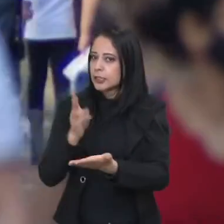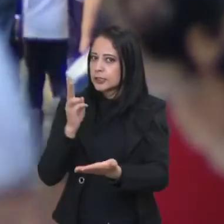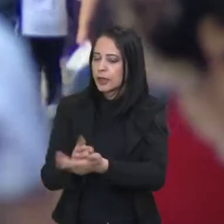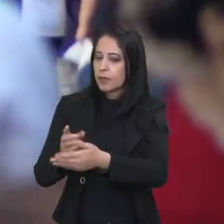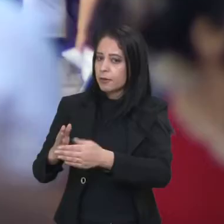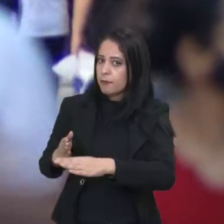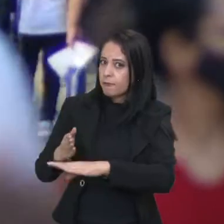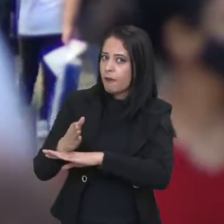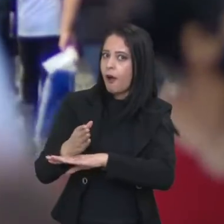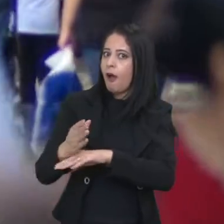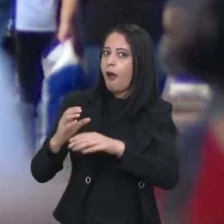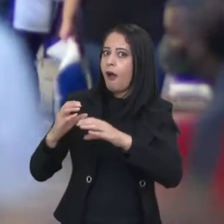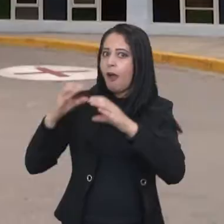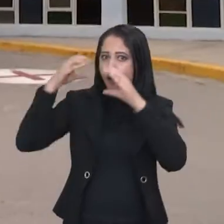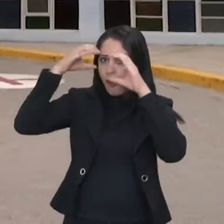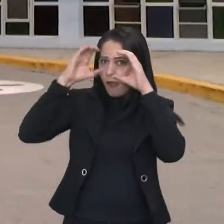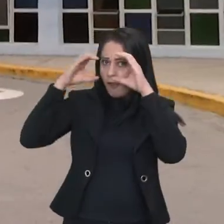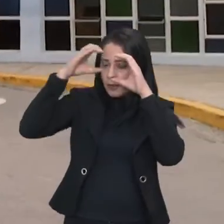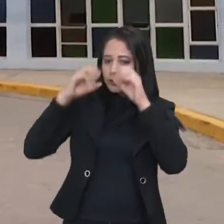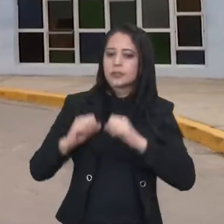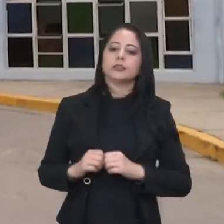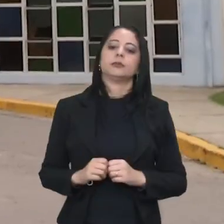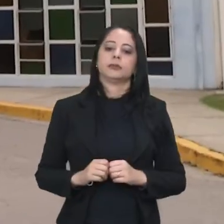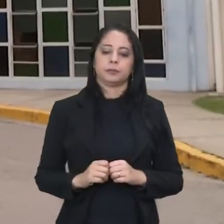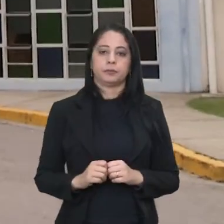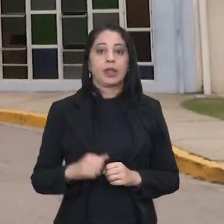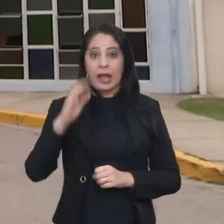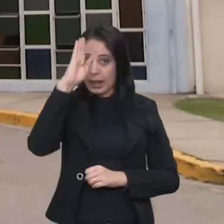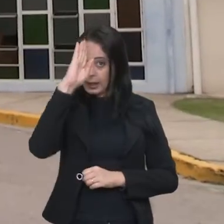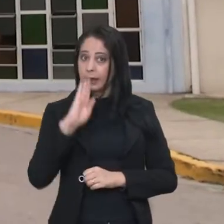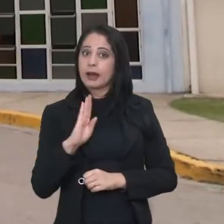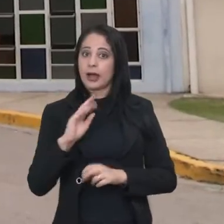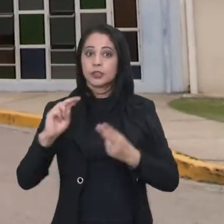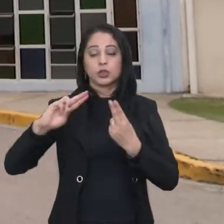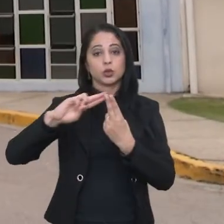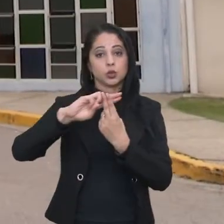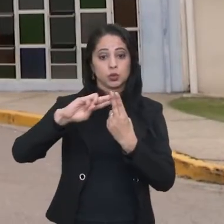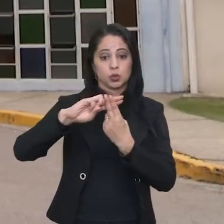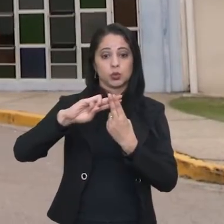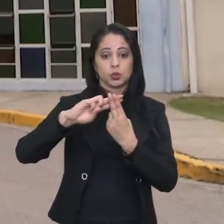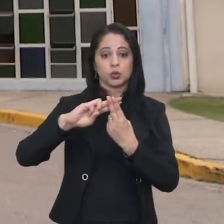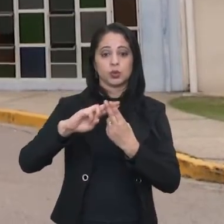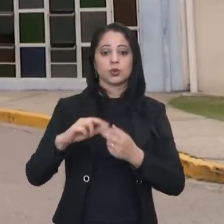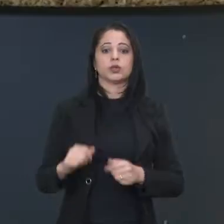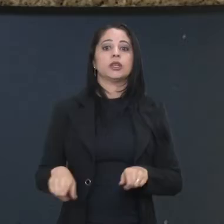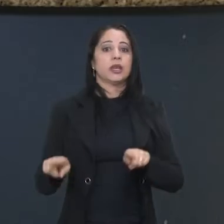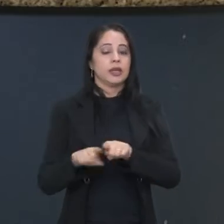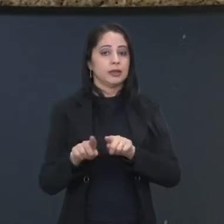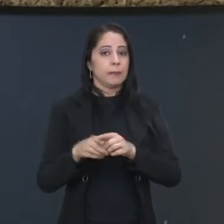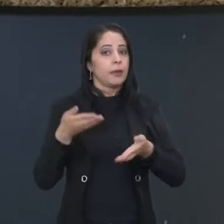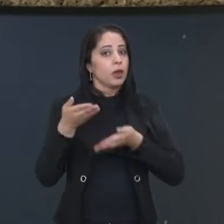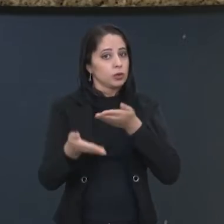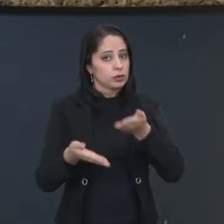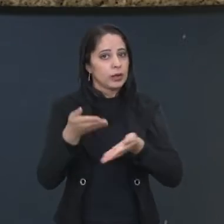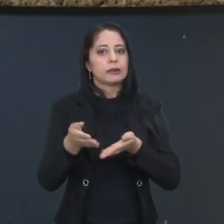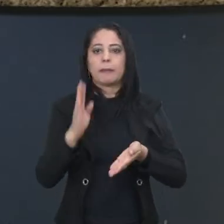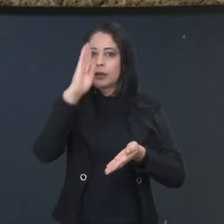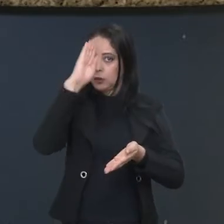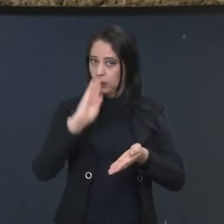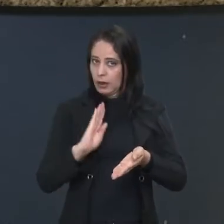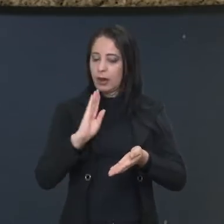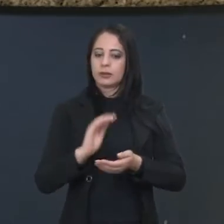na visão sempre que possível. O exame do glaucoma é oferecido gratuitamente pelo SUS, assim como o